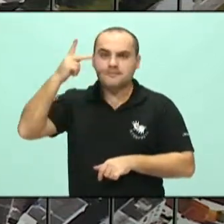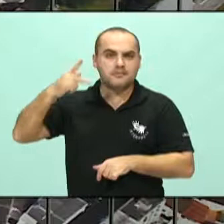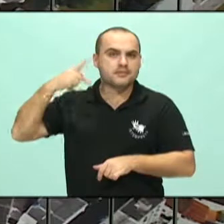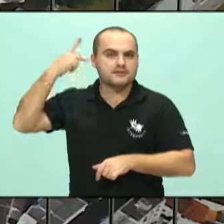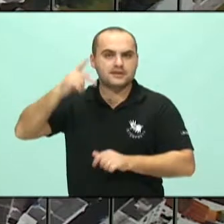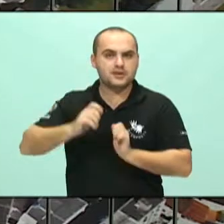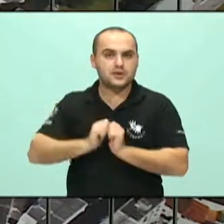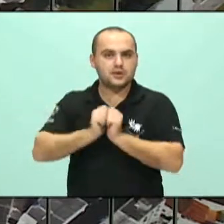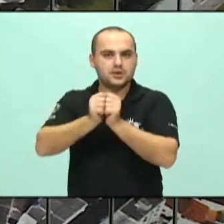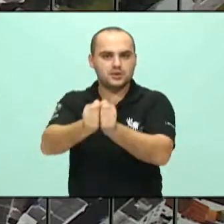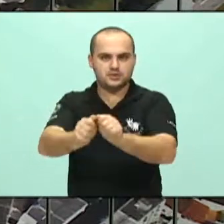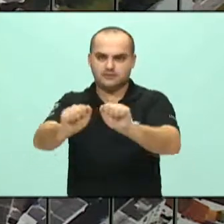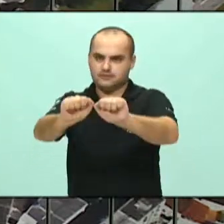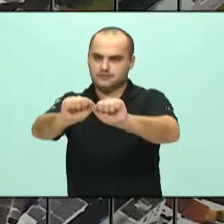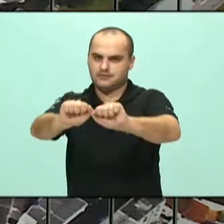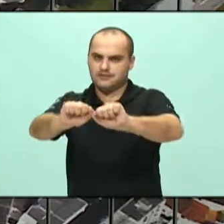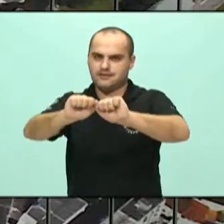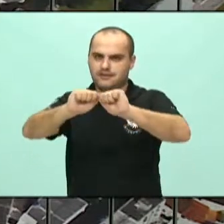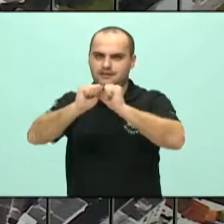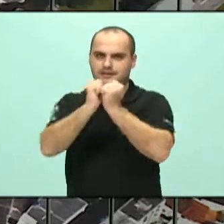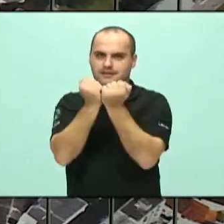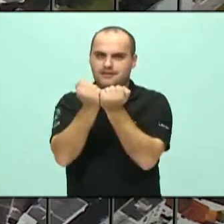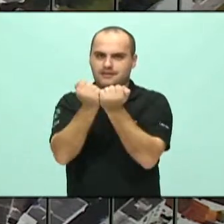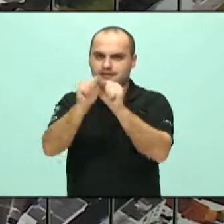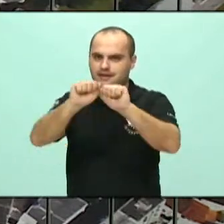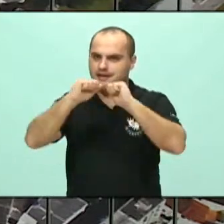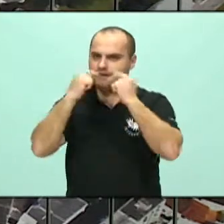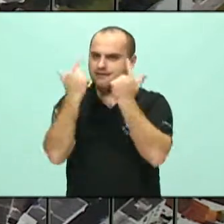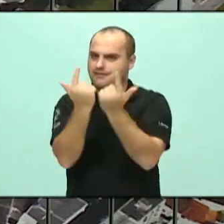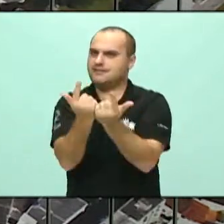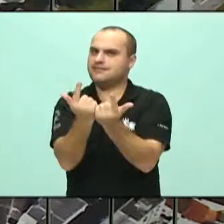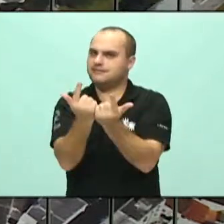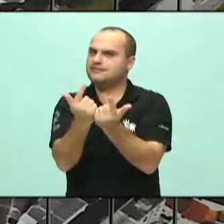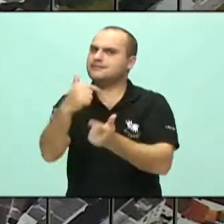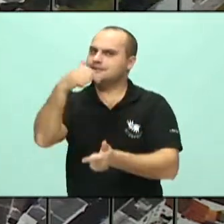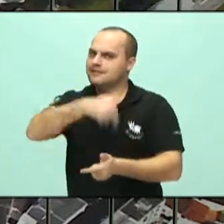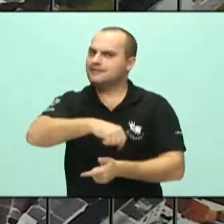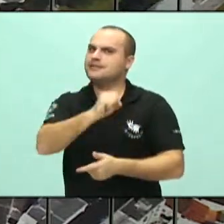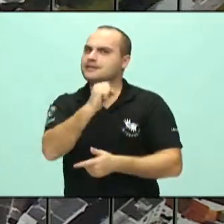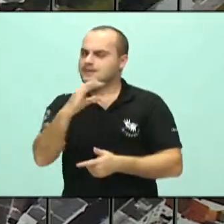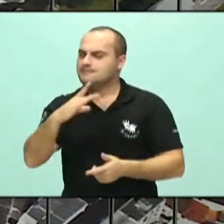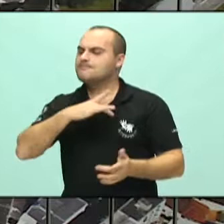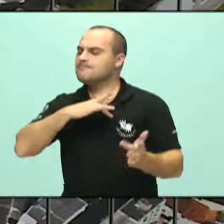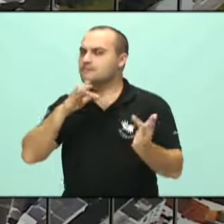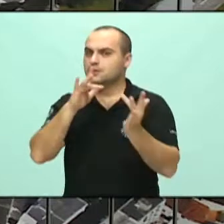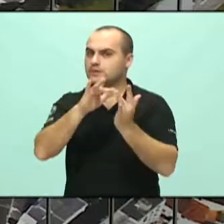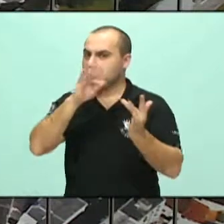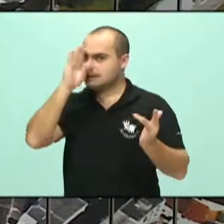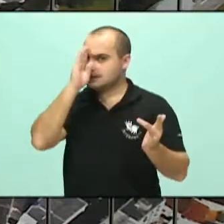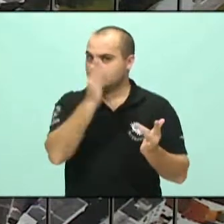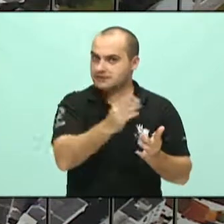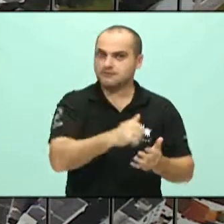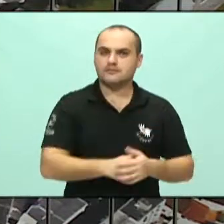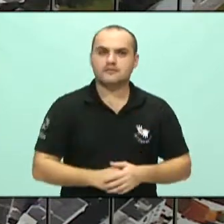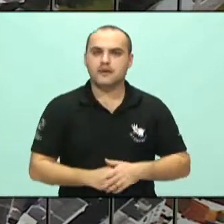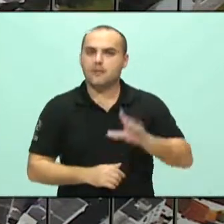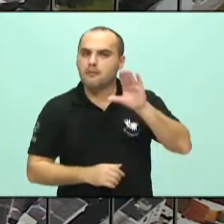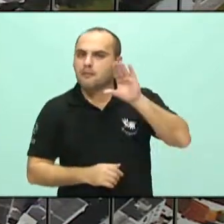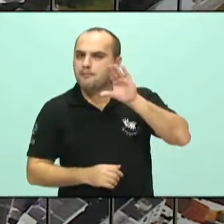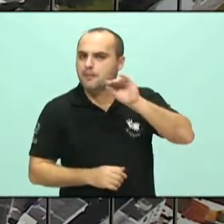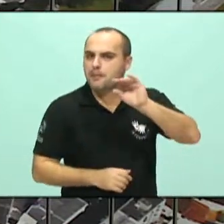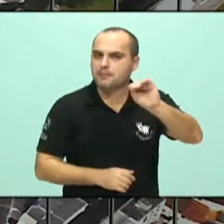junto ao governo de Santa Catarina, junto à Assembleia de Santa Catarina, e os argumentos políticos foram